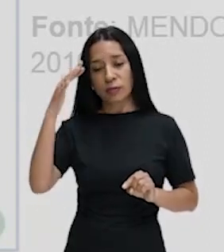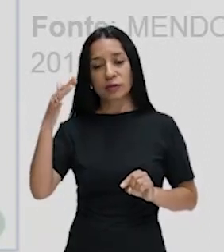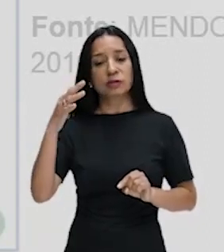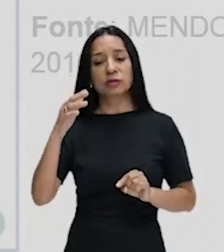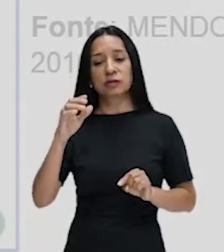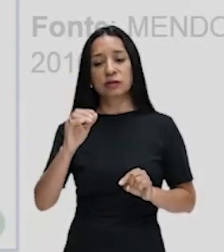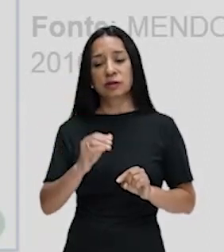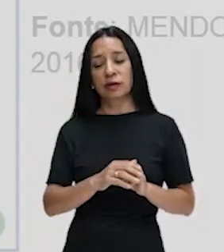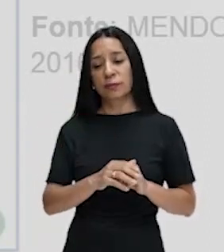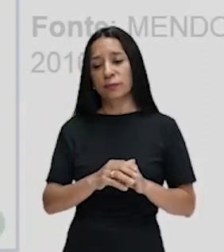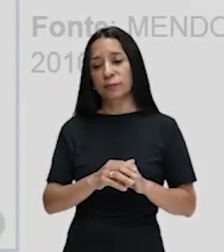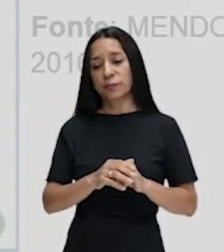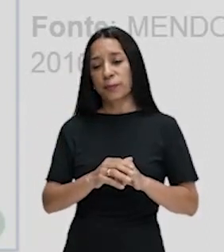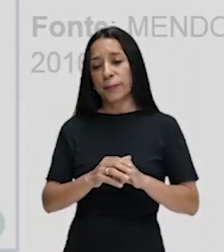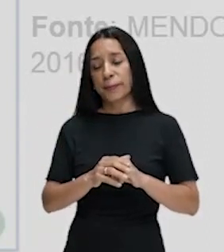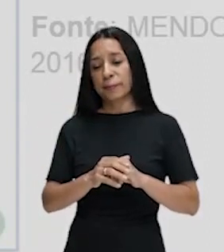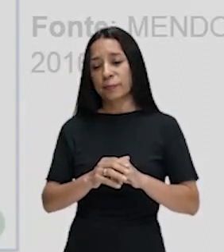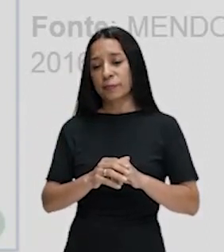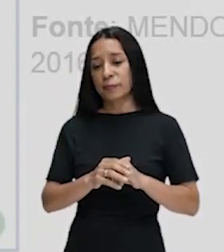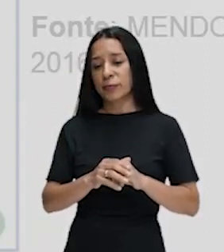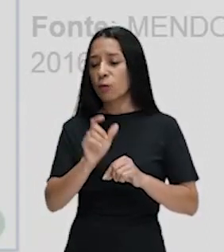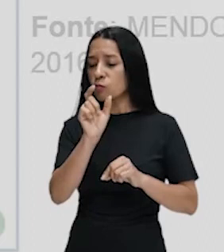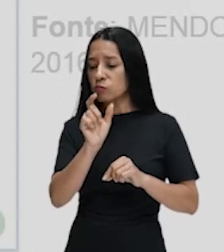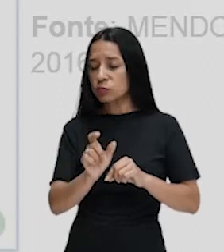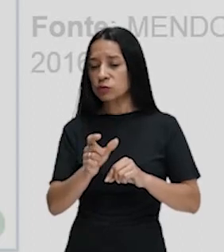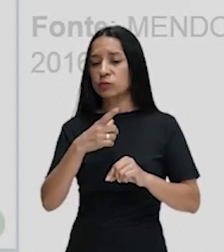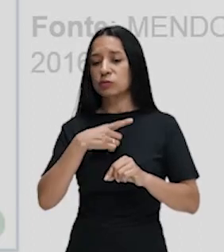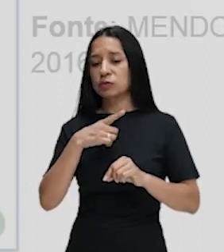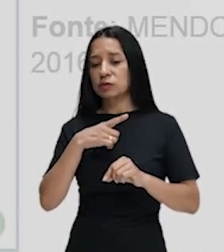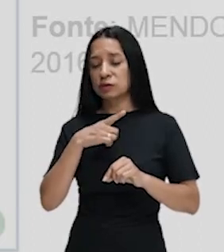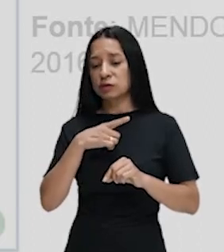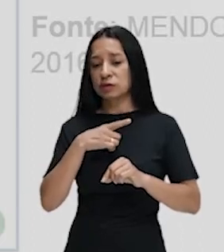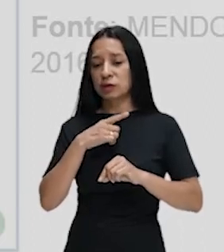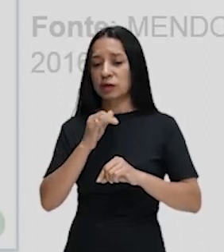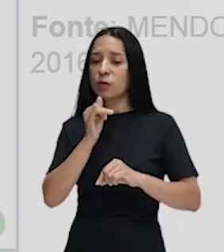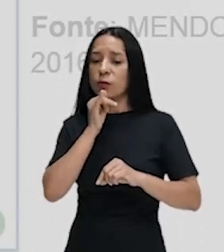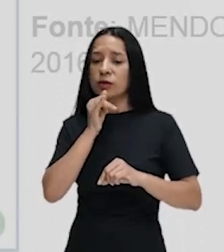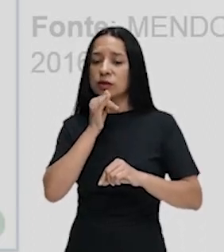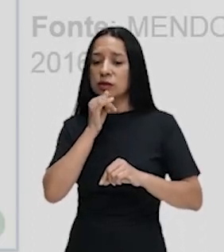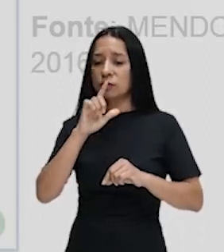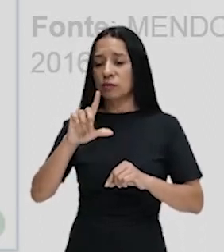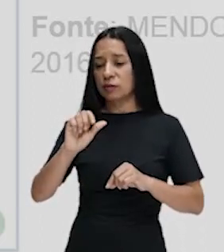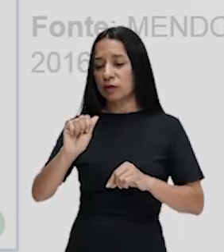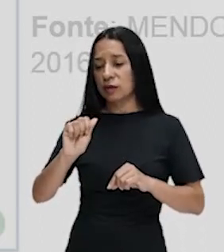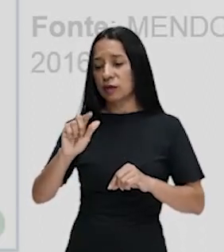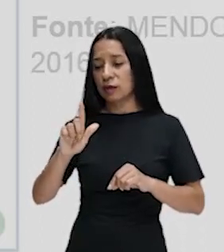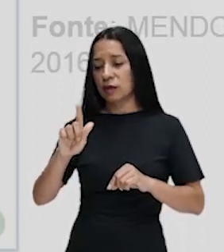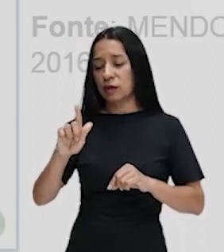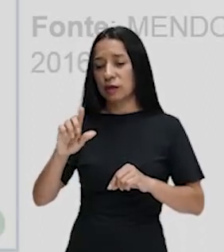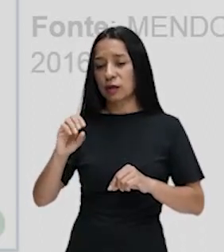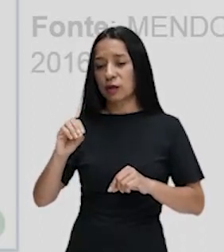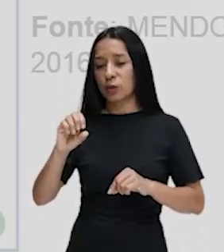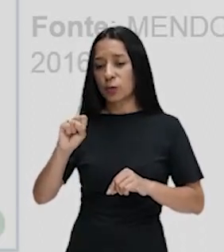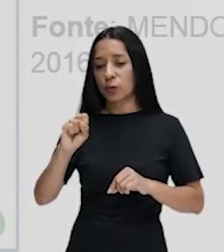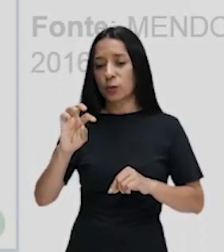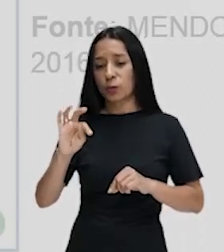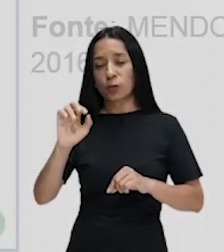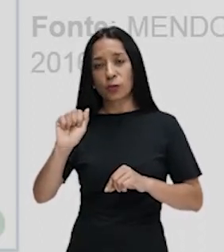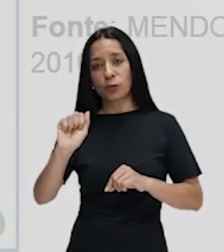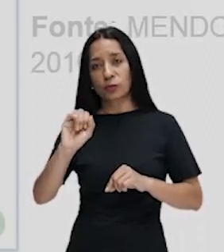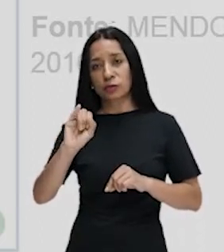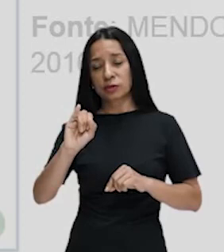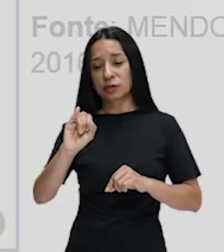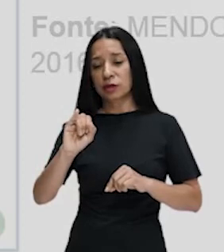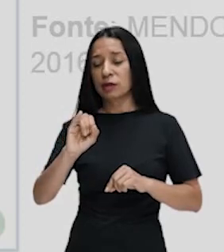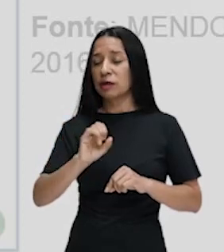simetria bilateral. Vou colocar o exemplo aqui de uma lagosta. Se você imaginar o corpo de uma